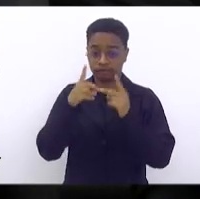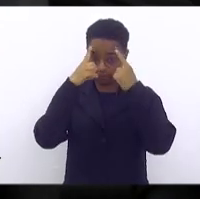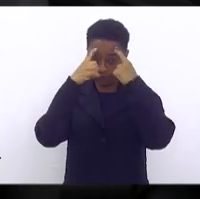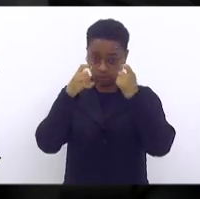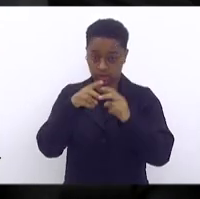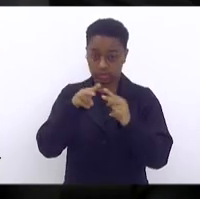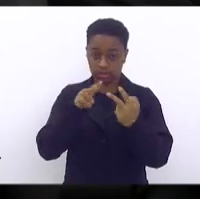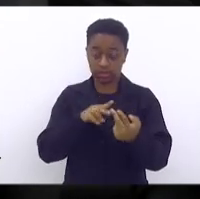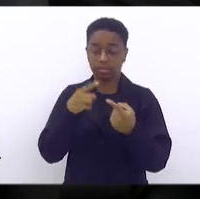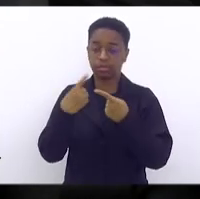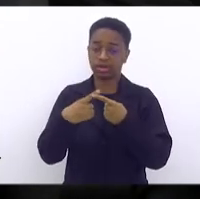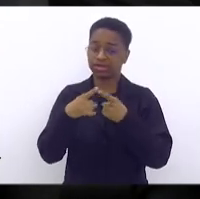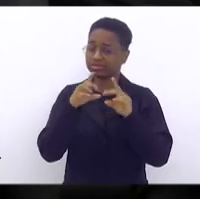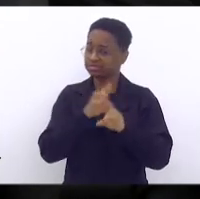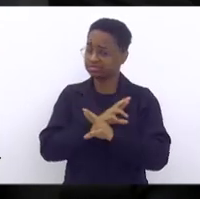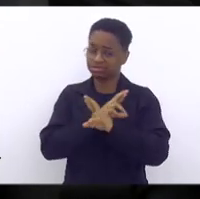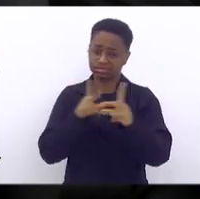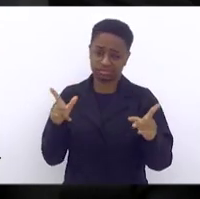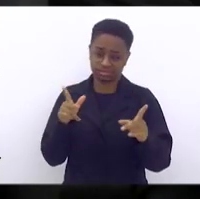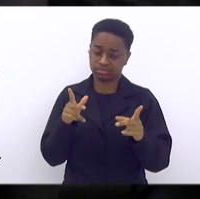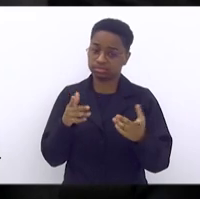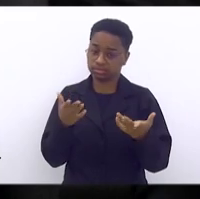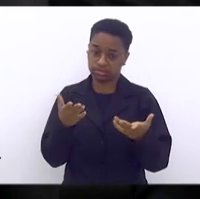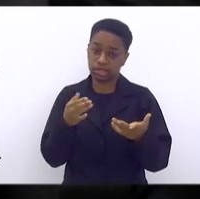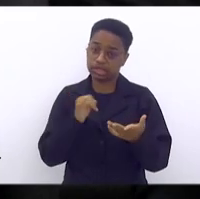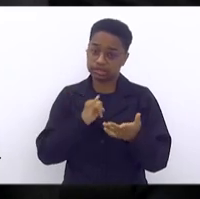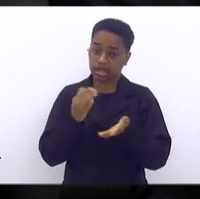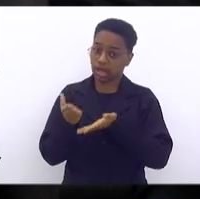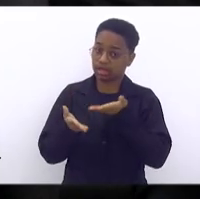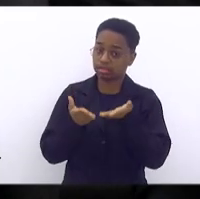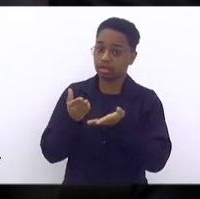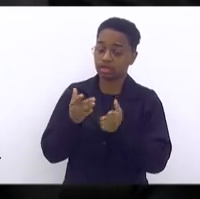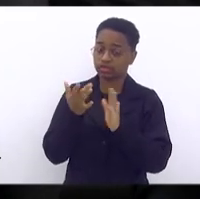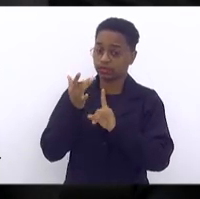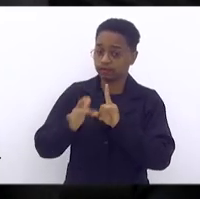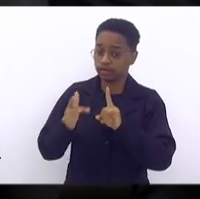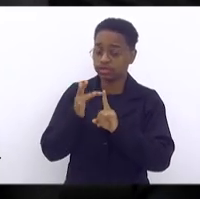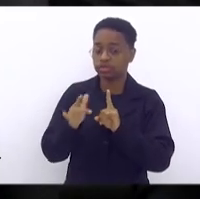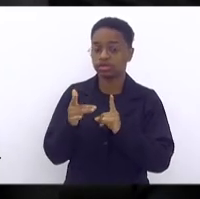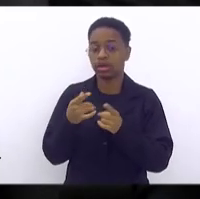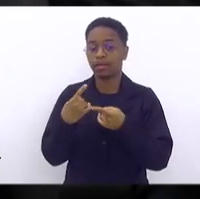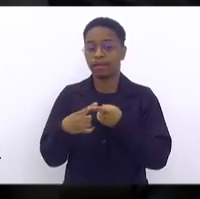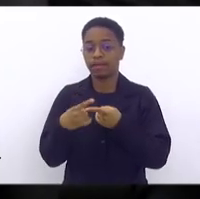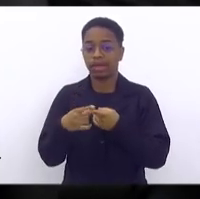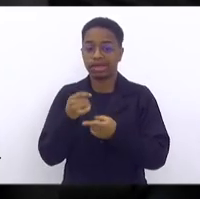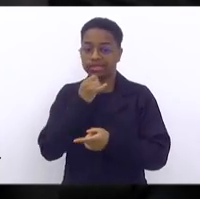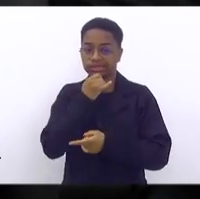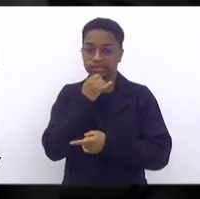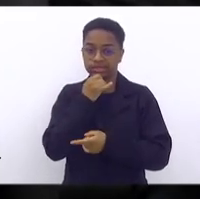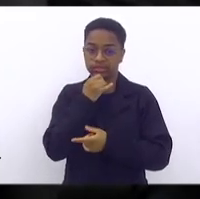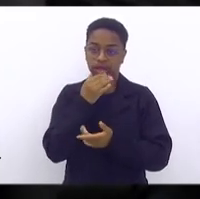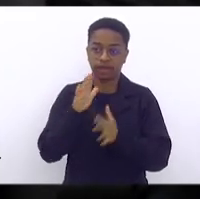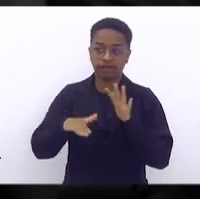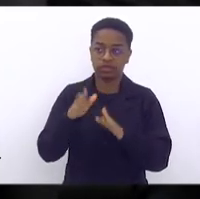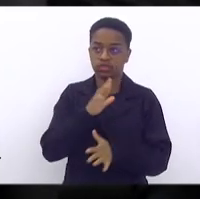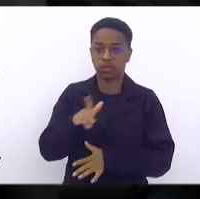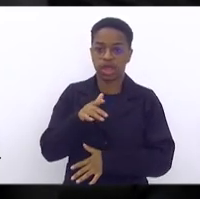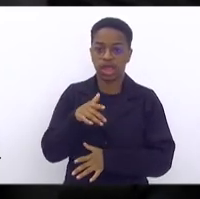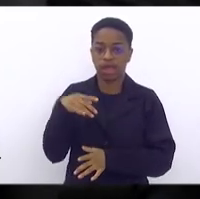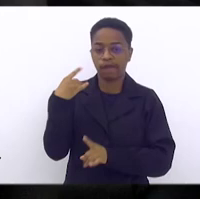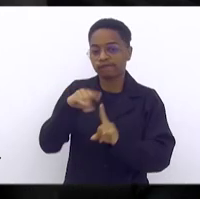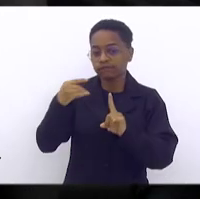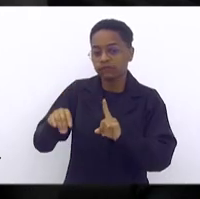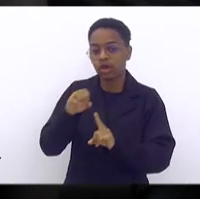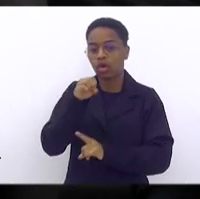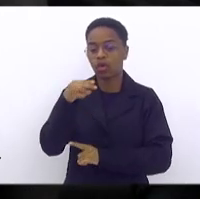questão totalmente diferente, de fato, quando você atende uma vítima, né? Como eu falei, não é uma marca no rosto, às vezes, é uma violência ali pela